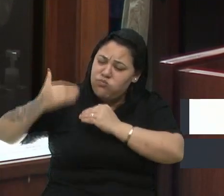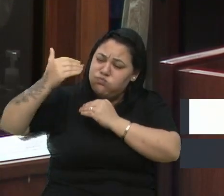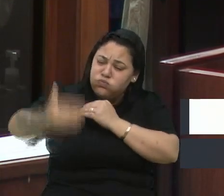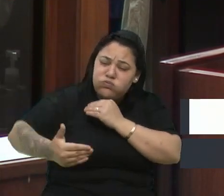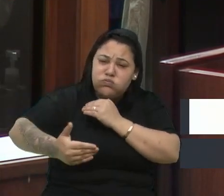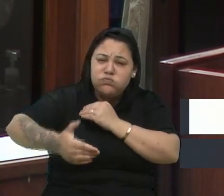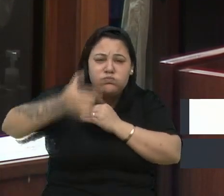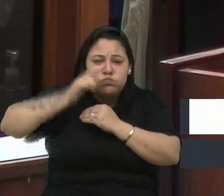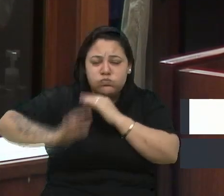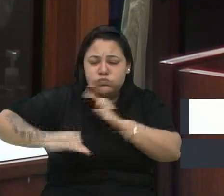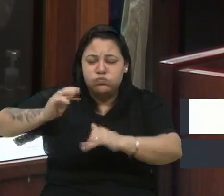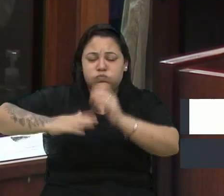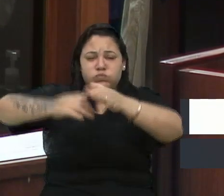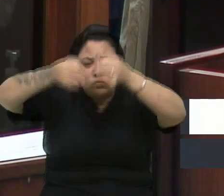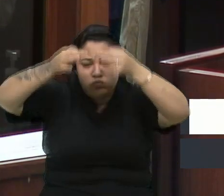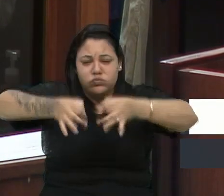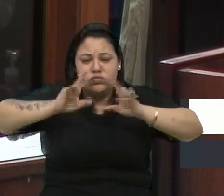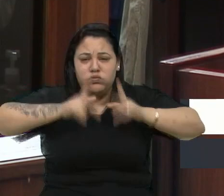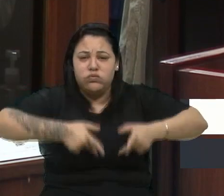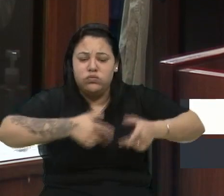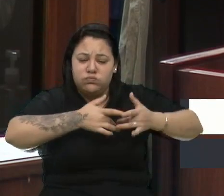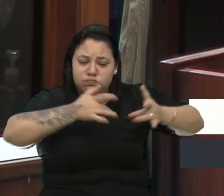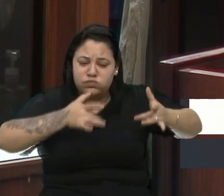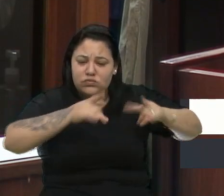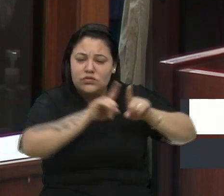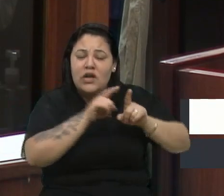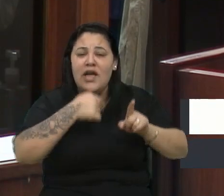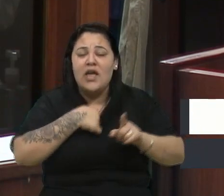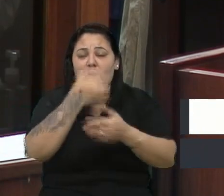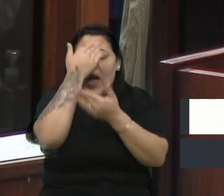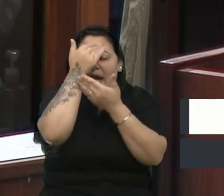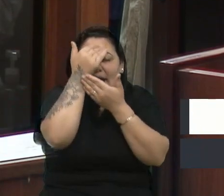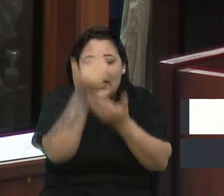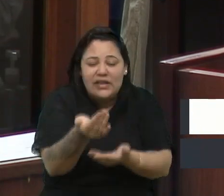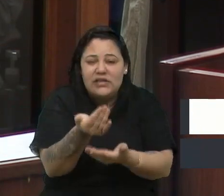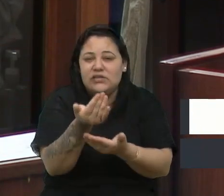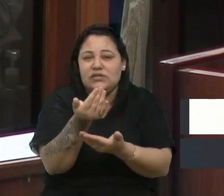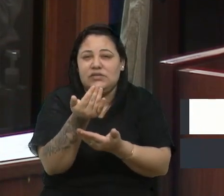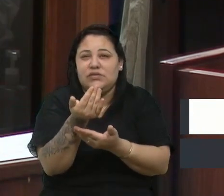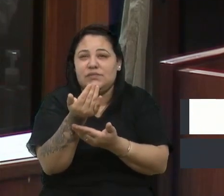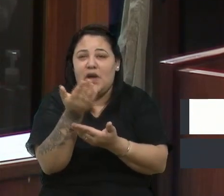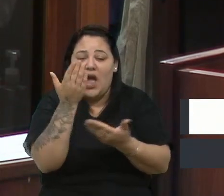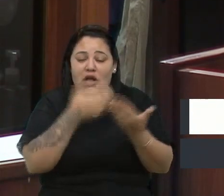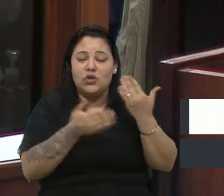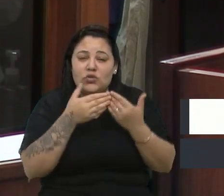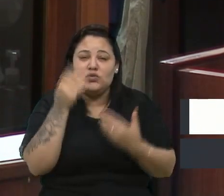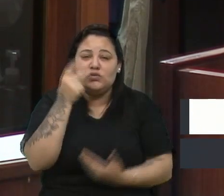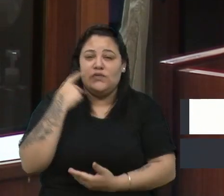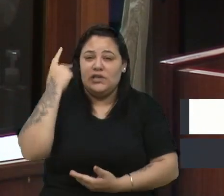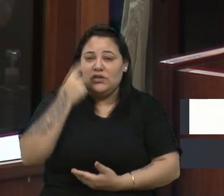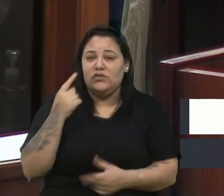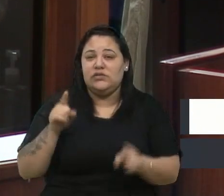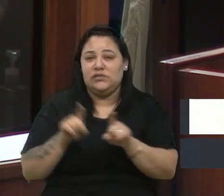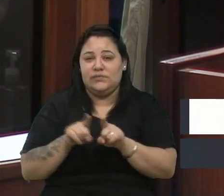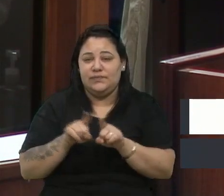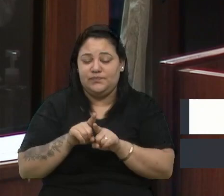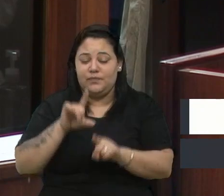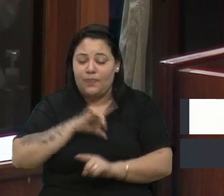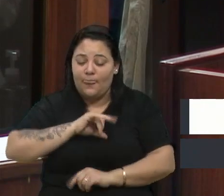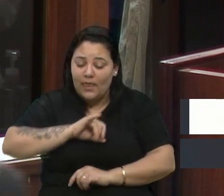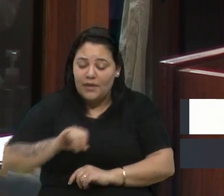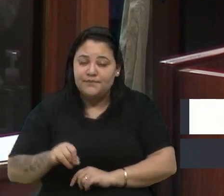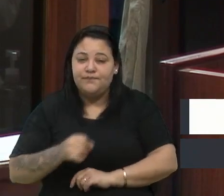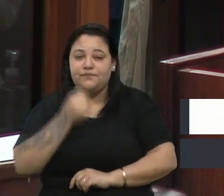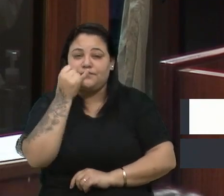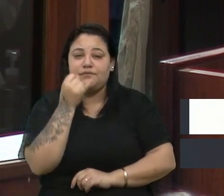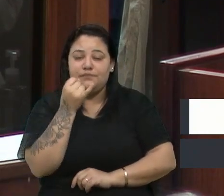justa, humana e solidária. Agradeço aos nobres vereadores por terem aprovado o